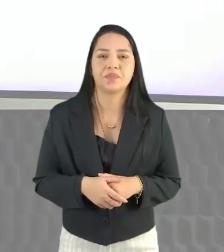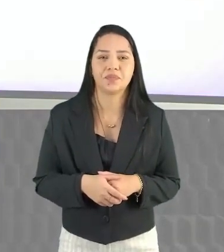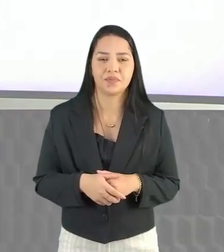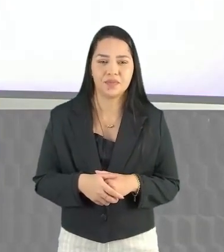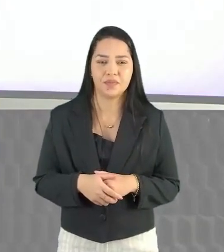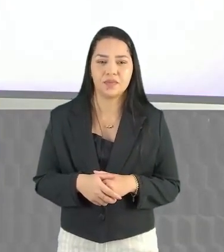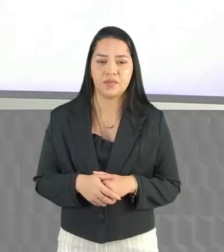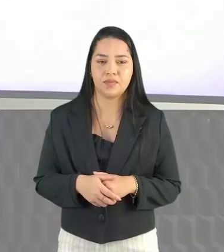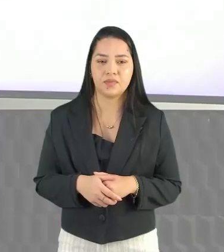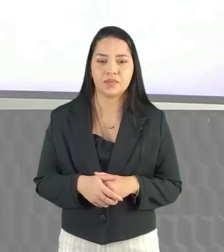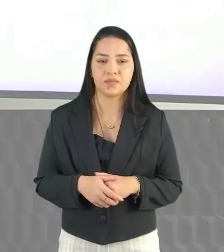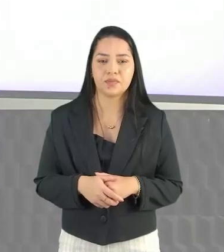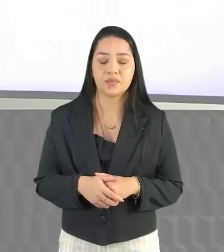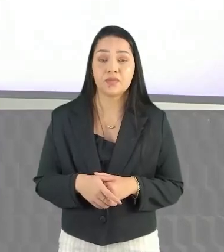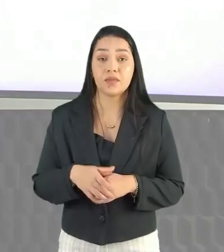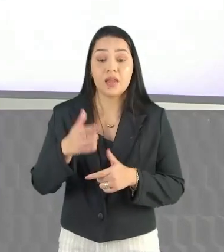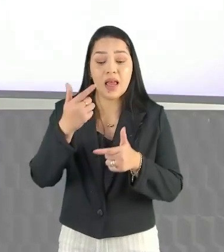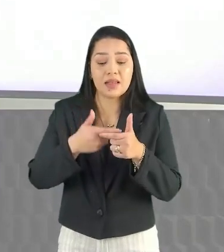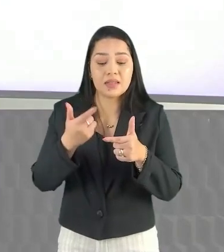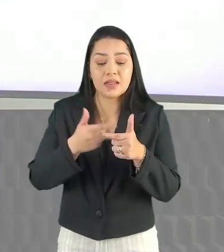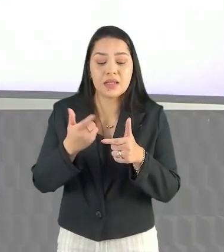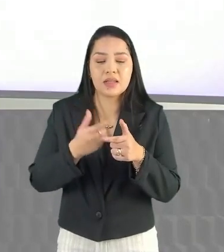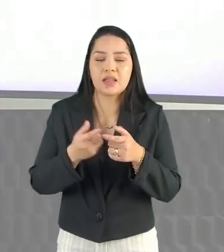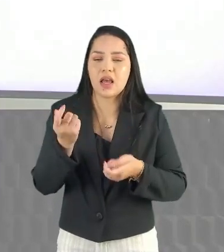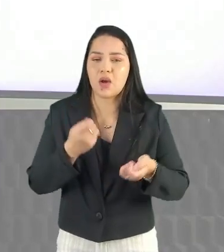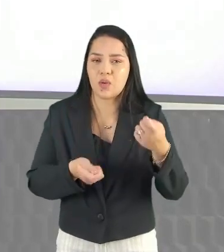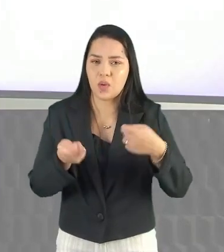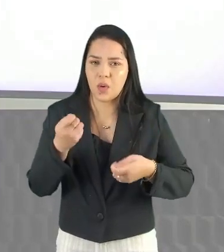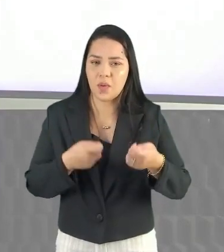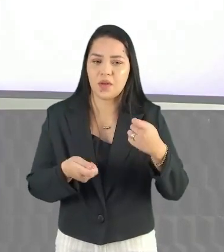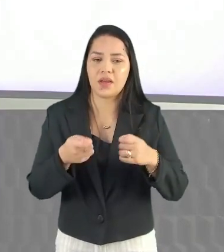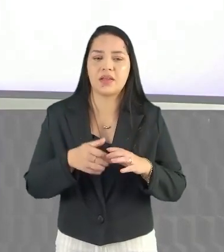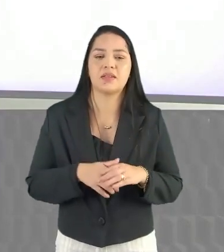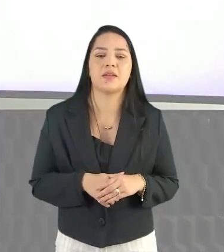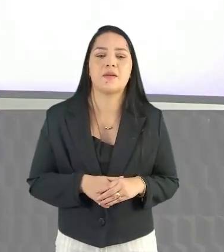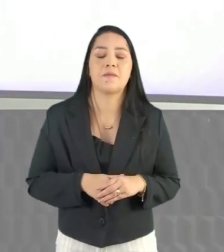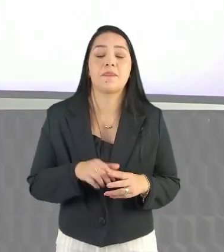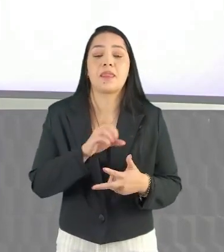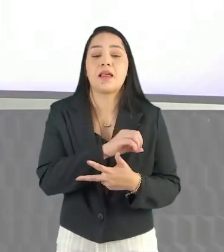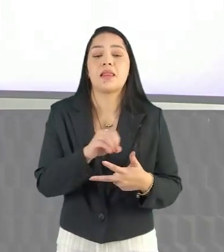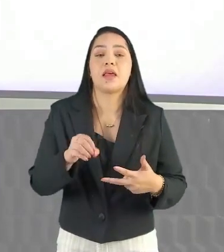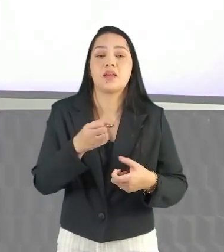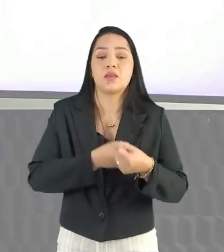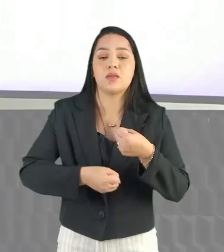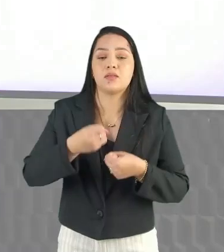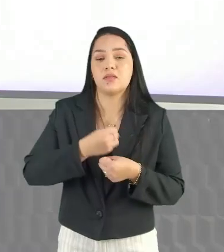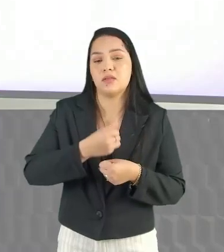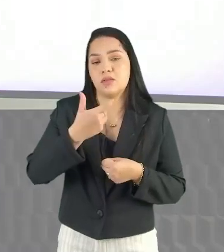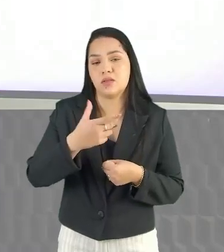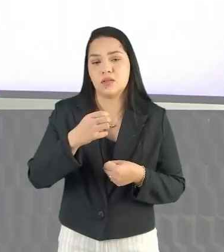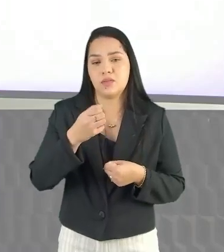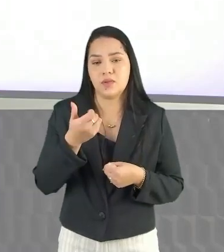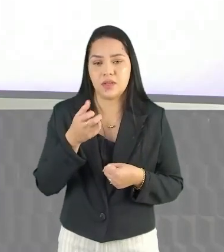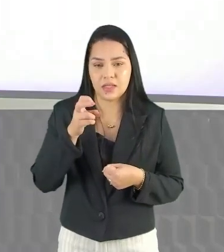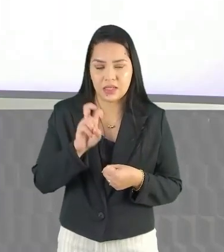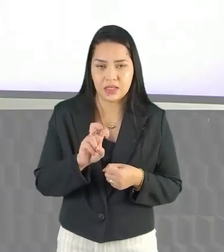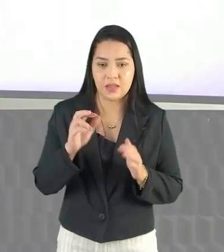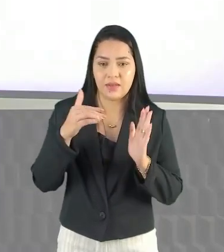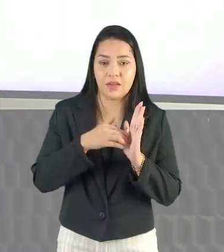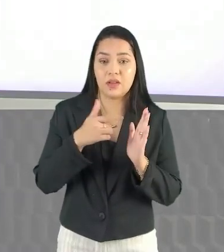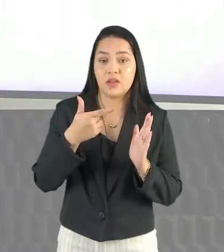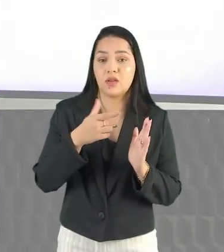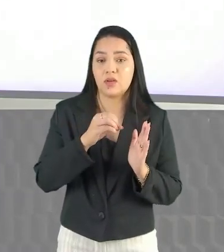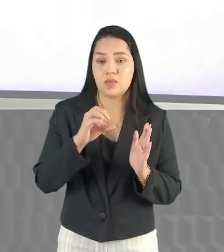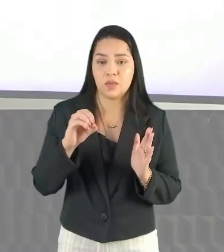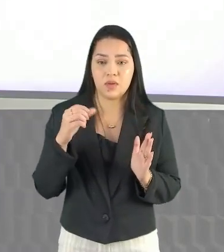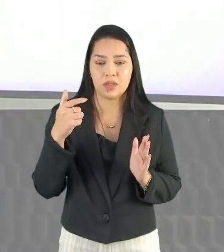questão. As crises econômicas. Enem 2015, até o fim de 2007, quase